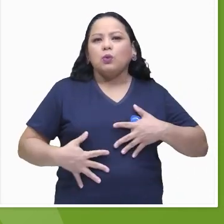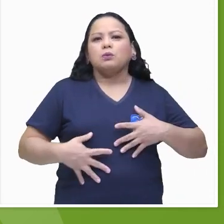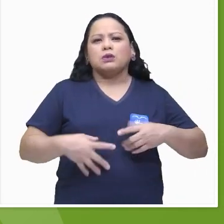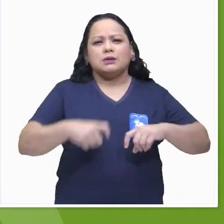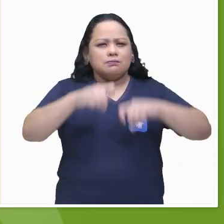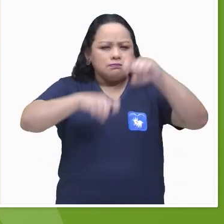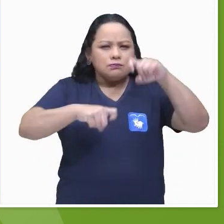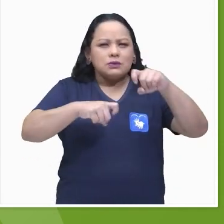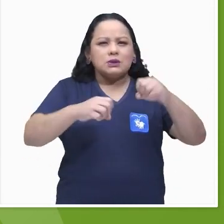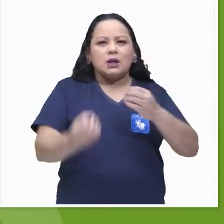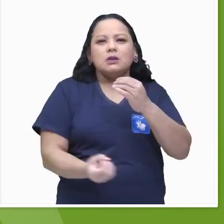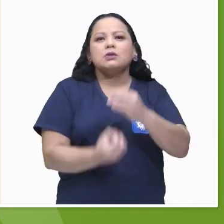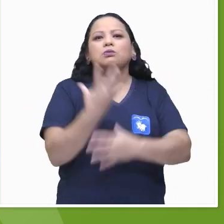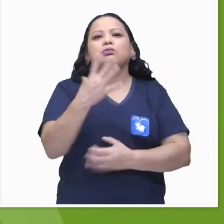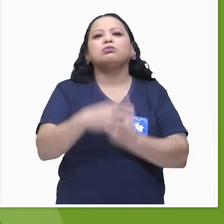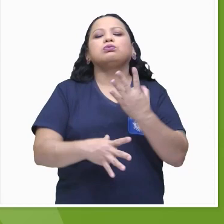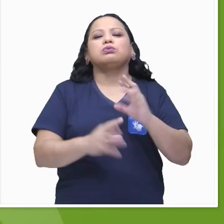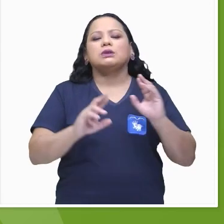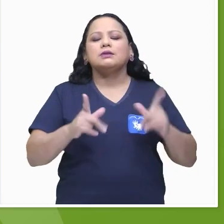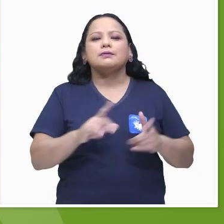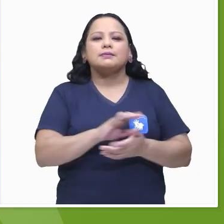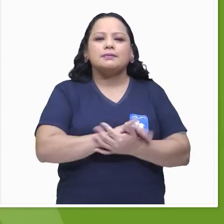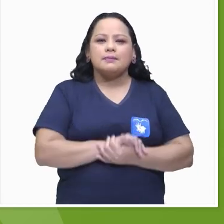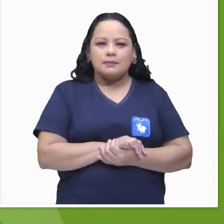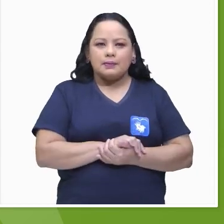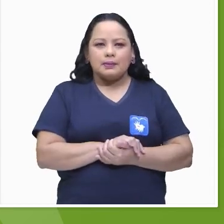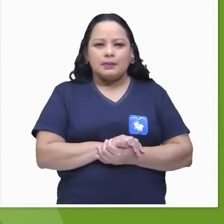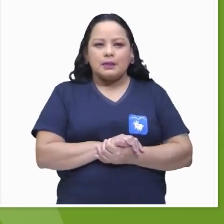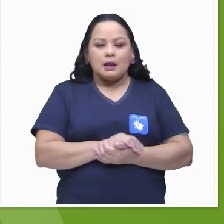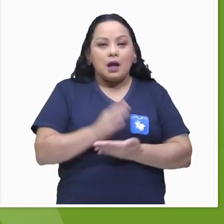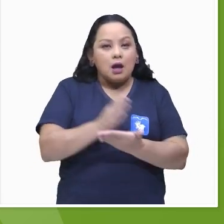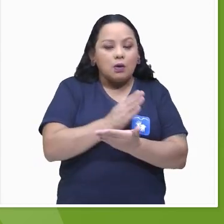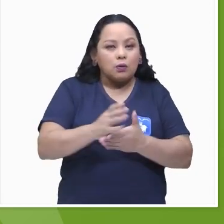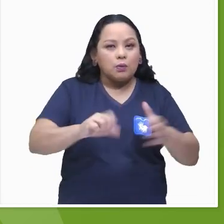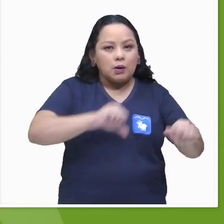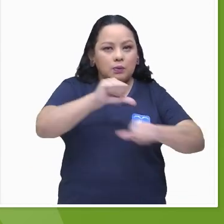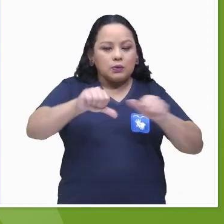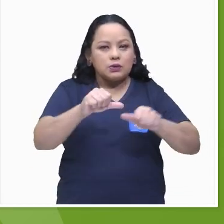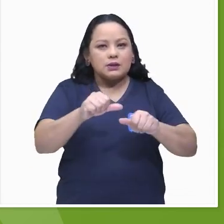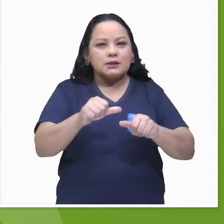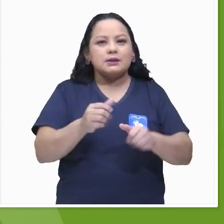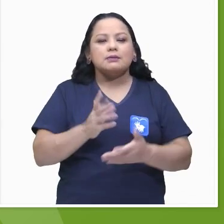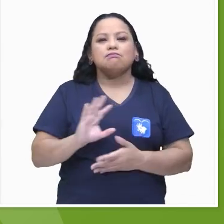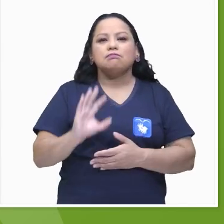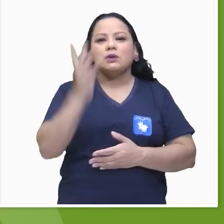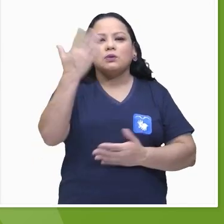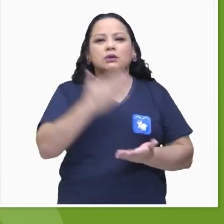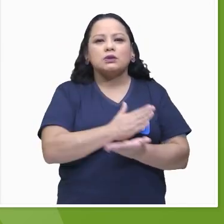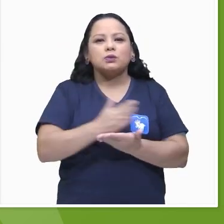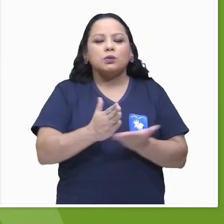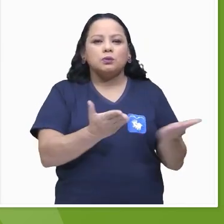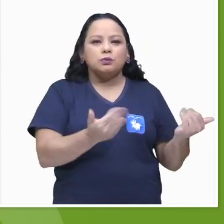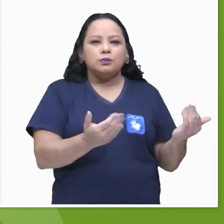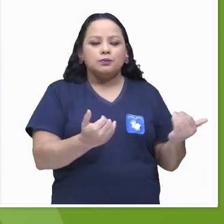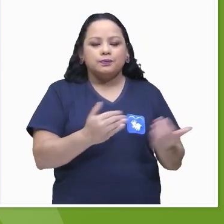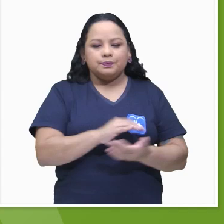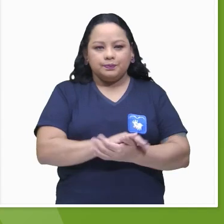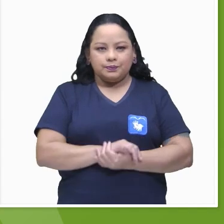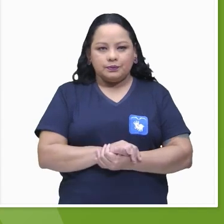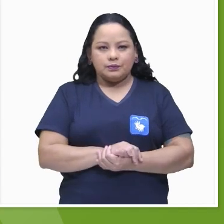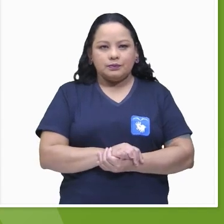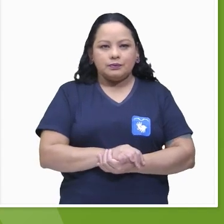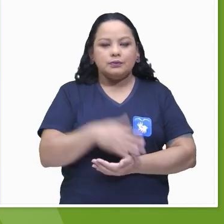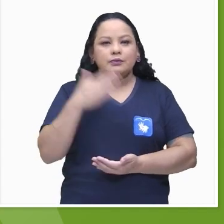vão aparecendo, tá? E aí a gente vai ver algumas alterações que são comuns na puberdade.